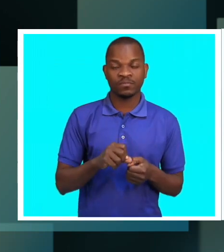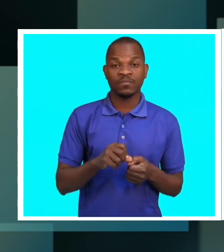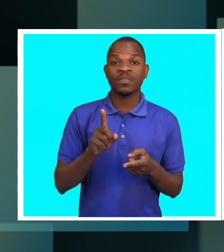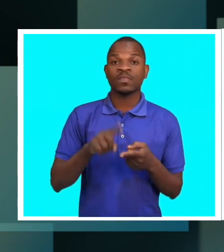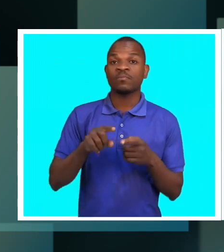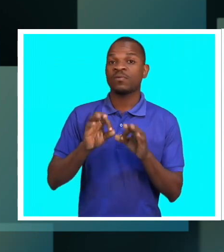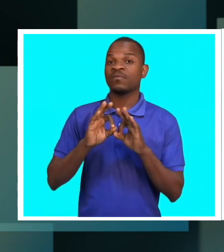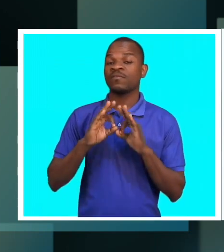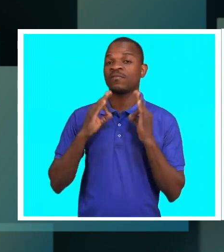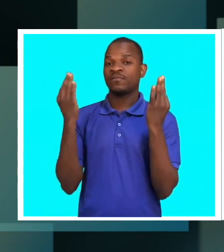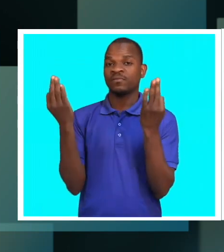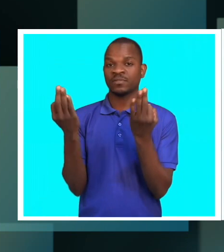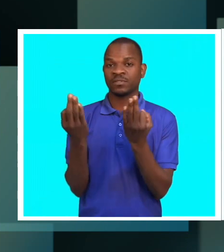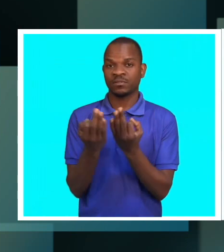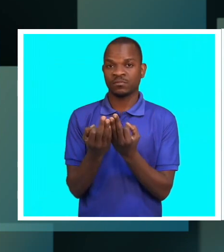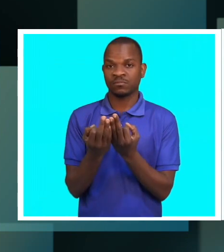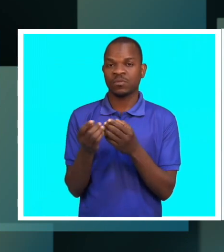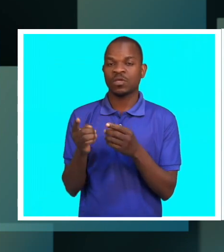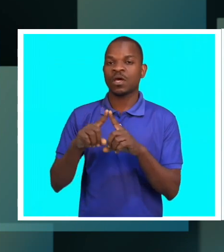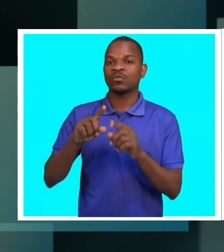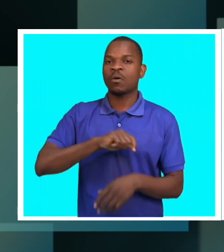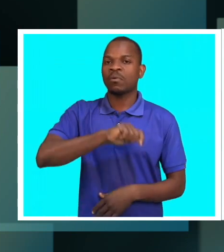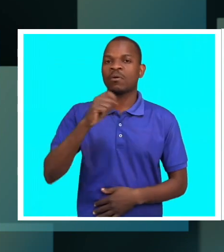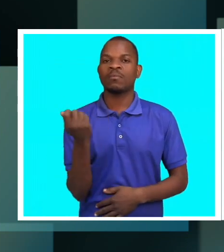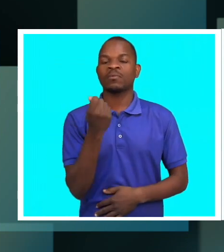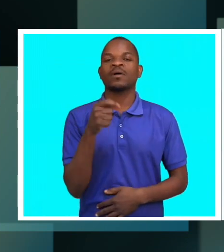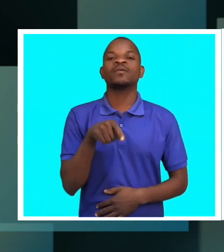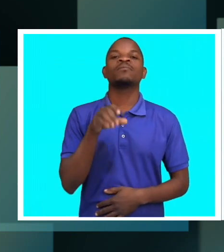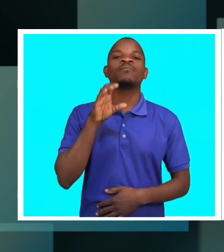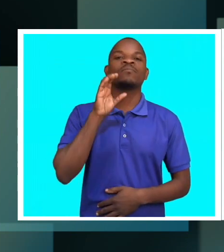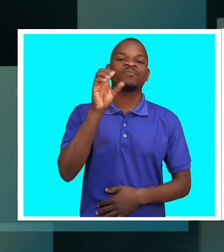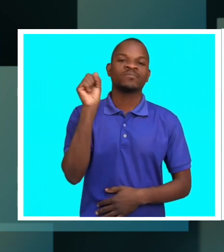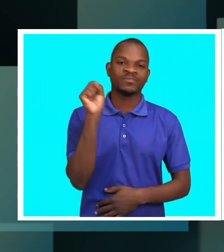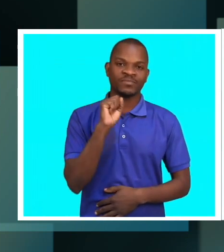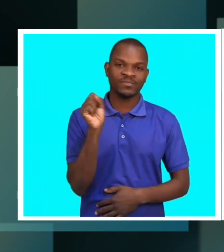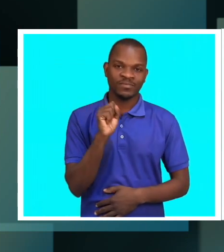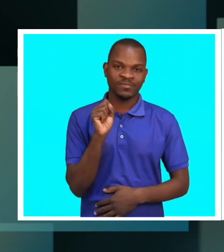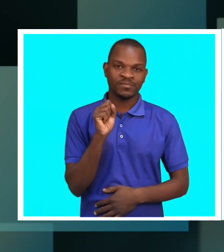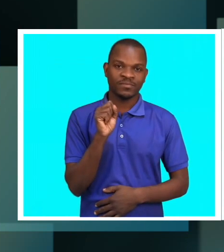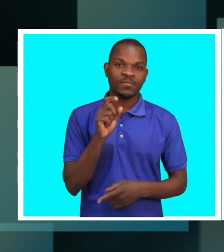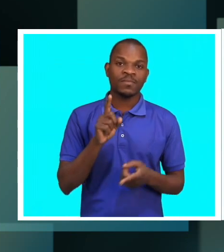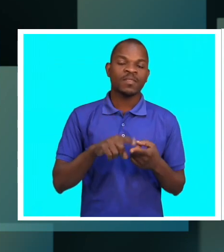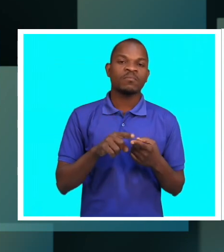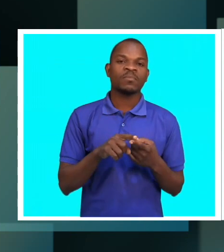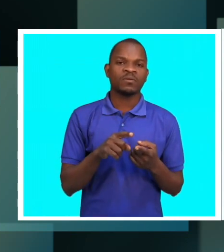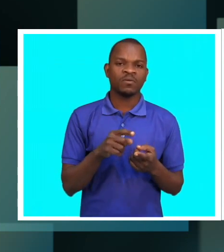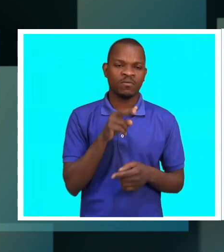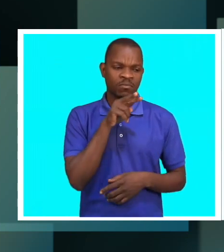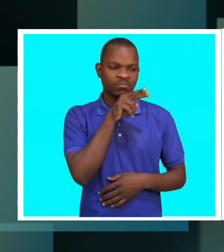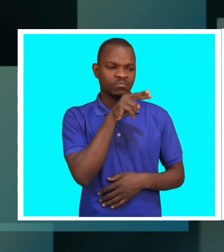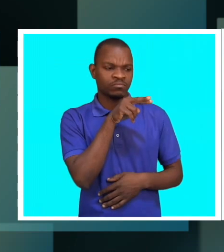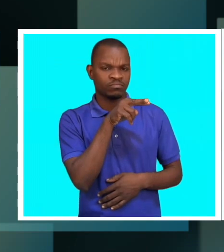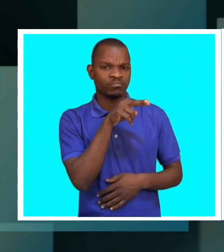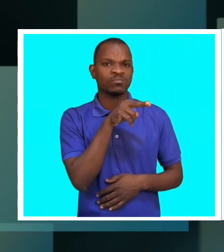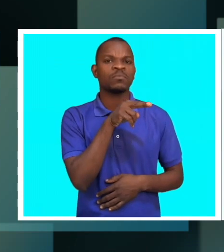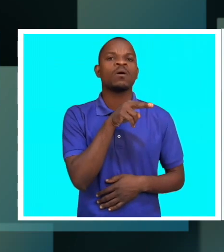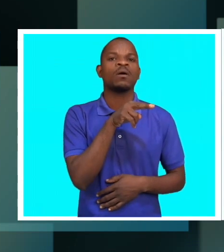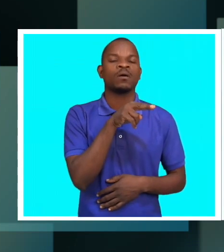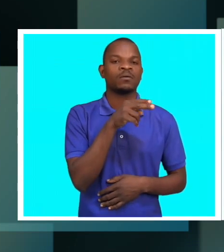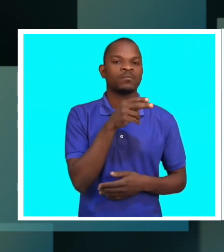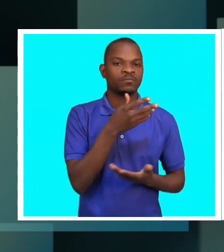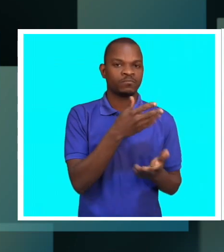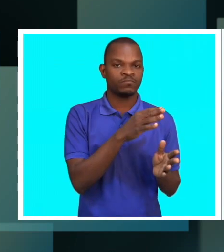depois a federação, felizmente a federação de badminton está sediada aqui a nível de Sofala. Então ao nos ver fazer este trabalho em primeiro